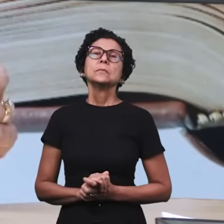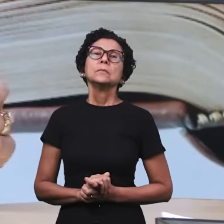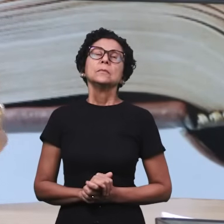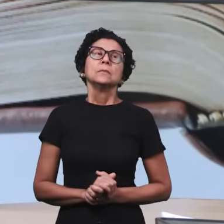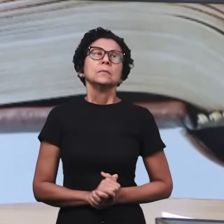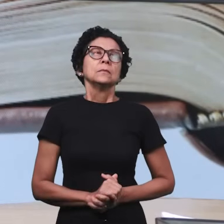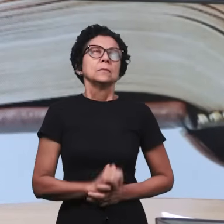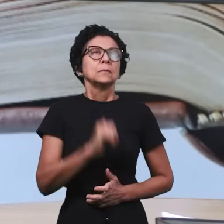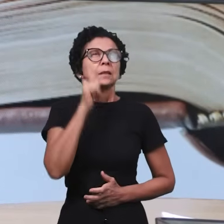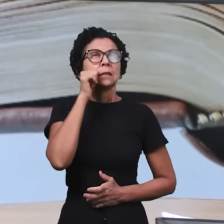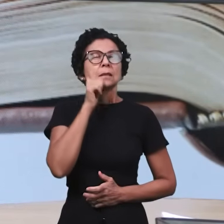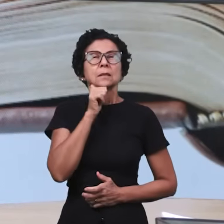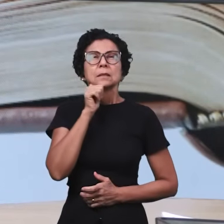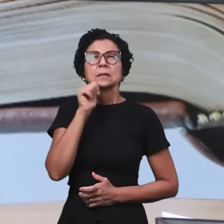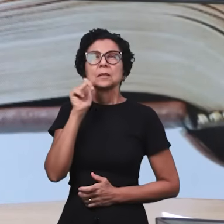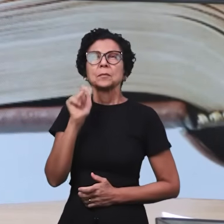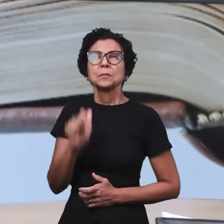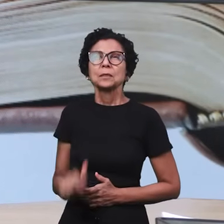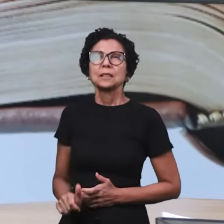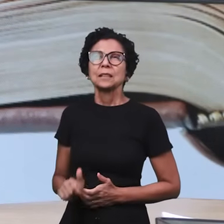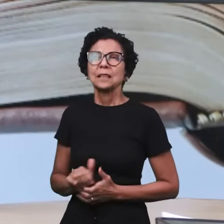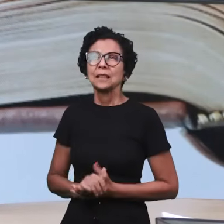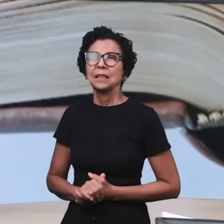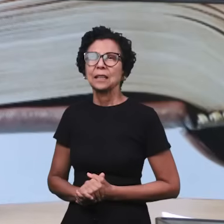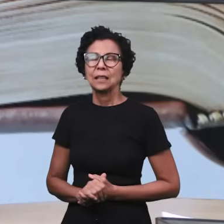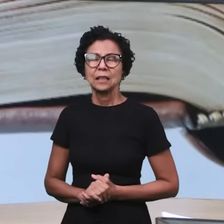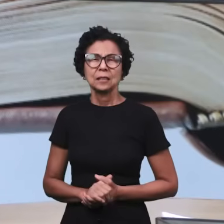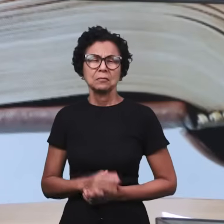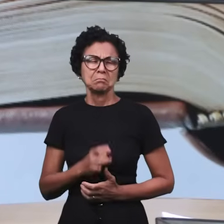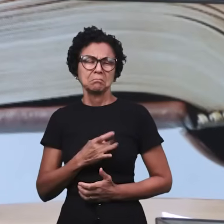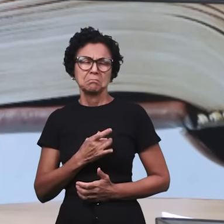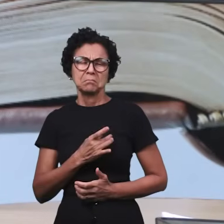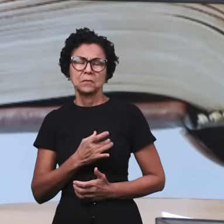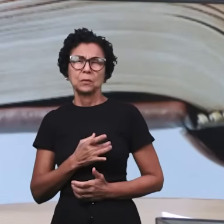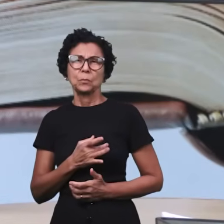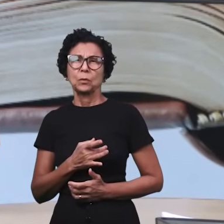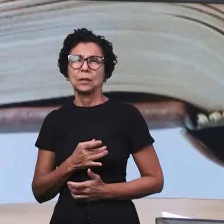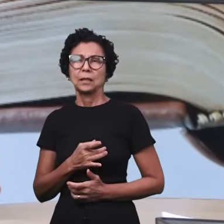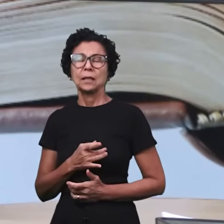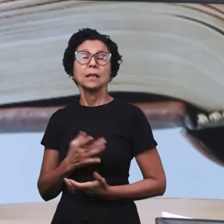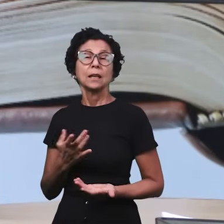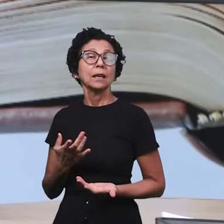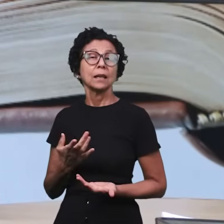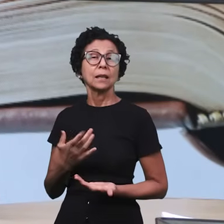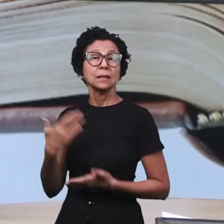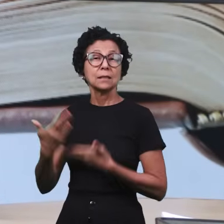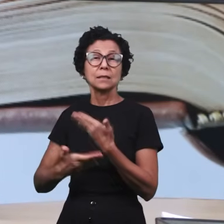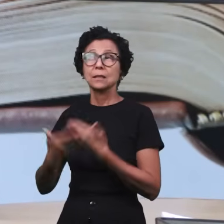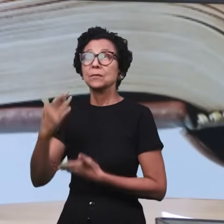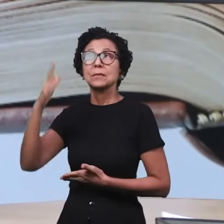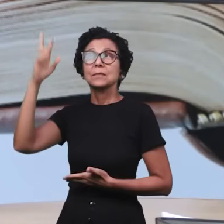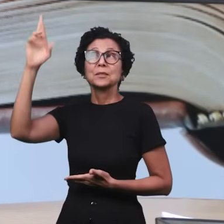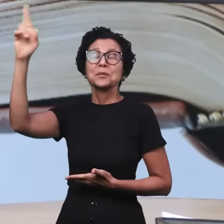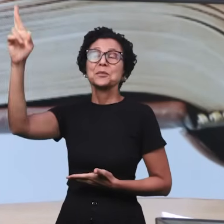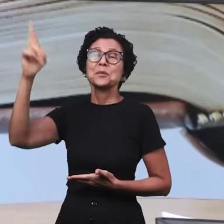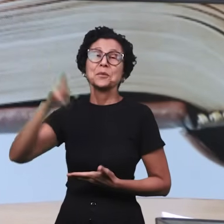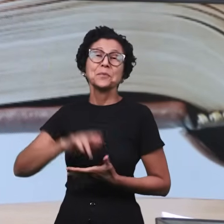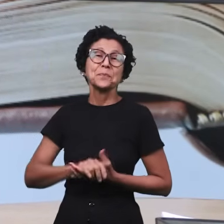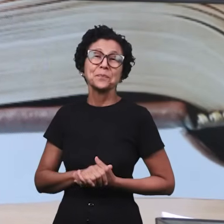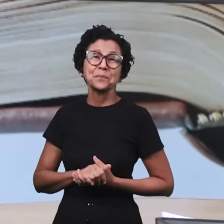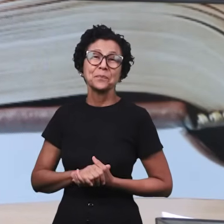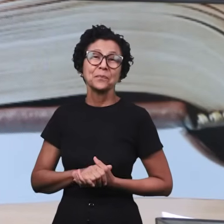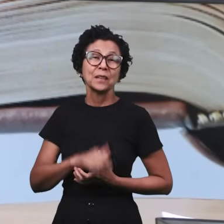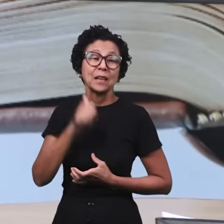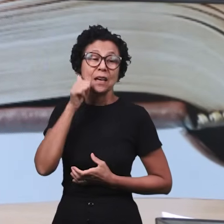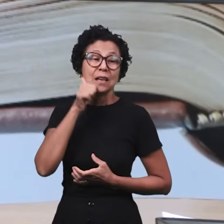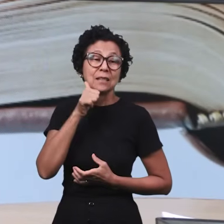E ela não teme isso, ela tem o Senhor, né? E aqui nós vimos no versículo anterior que ela já buscou